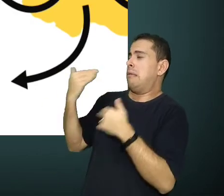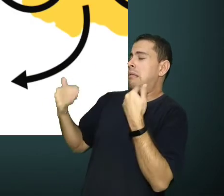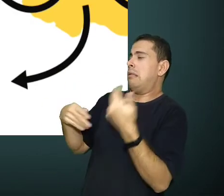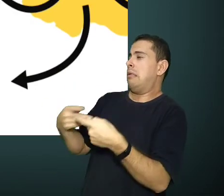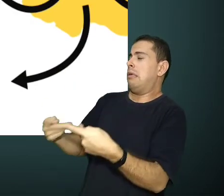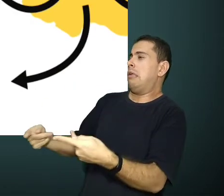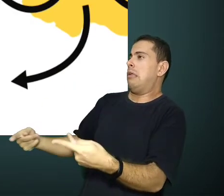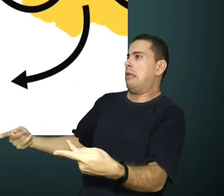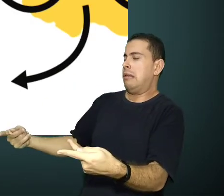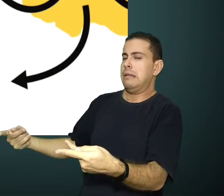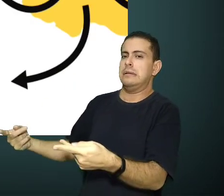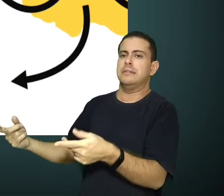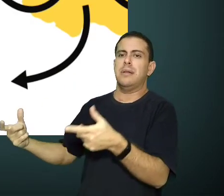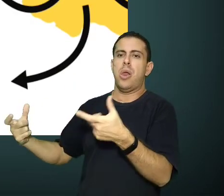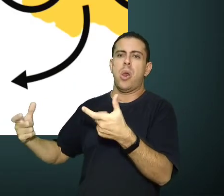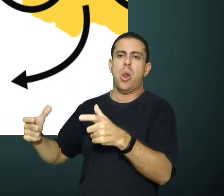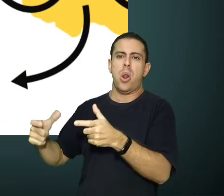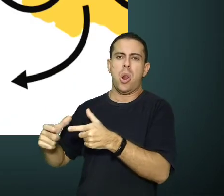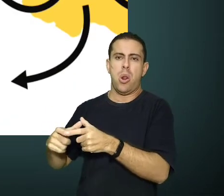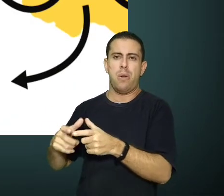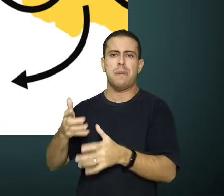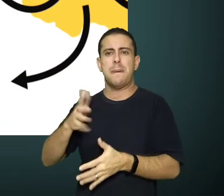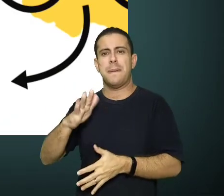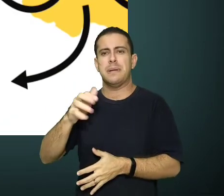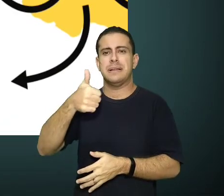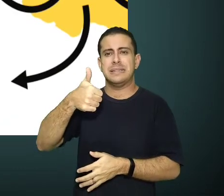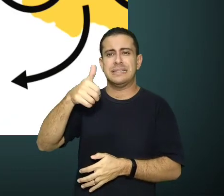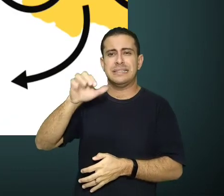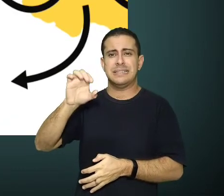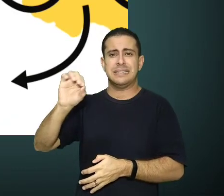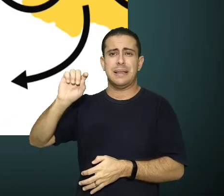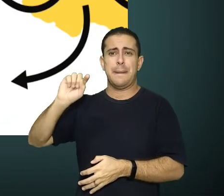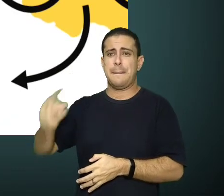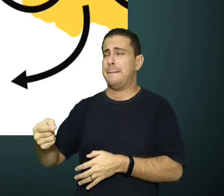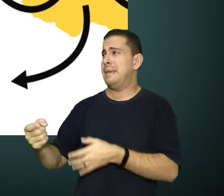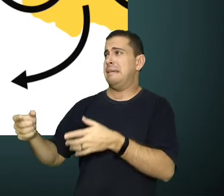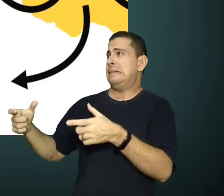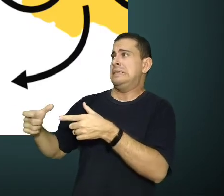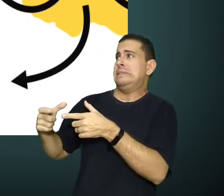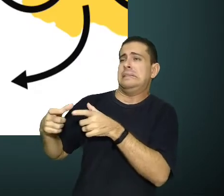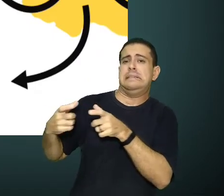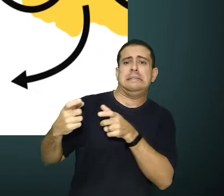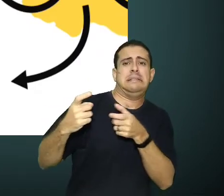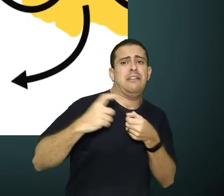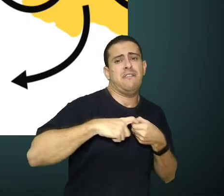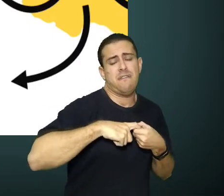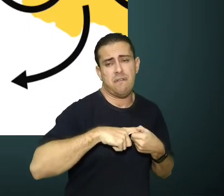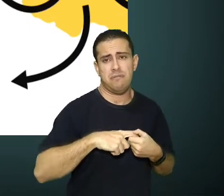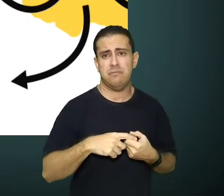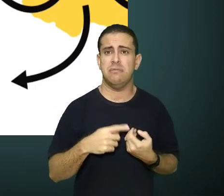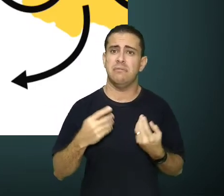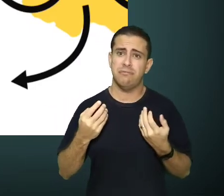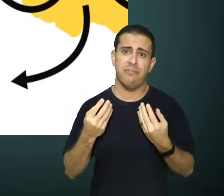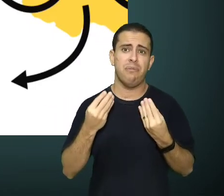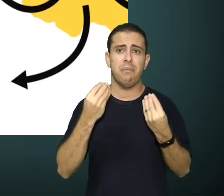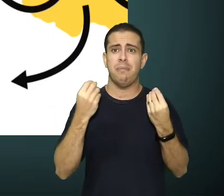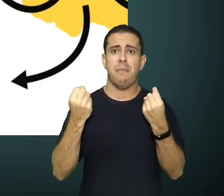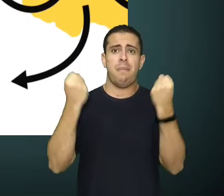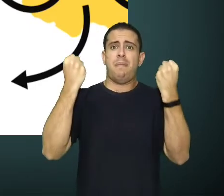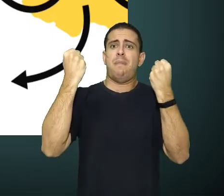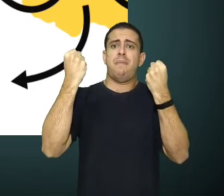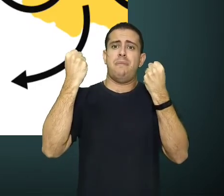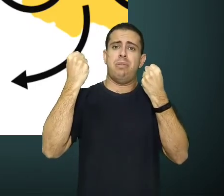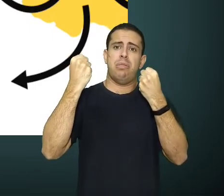irreparáveis. O general retornou da campanha com pouco mais de 100 mil homens, extremamente